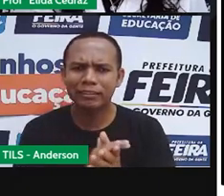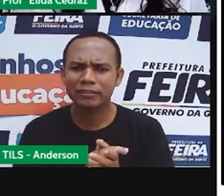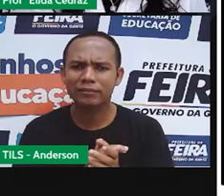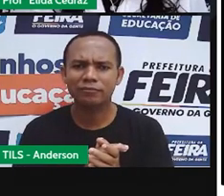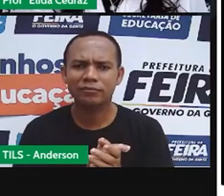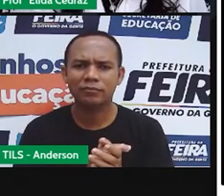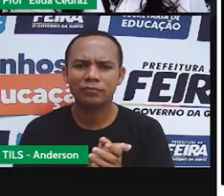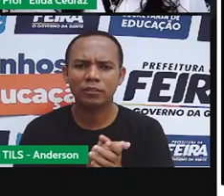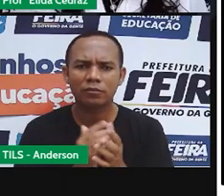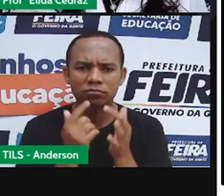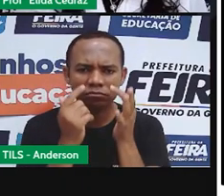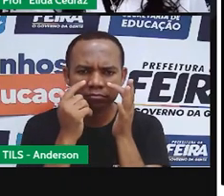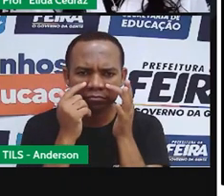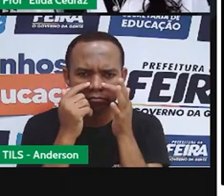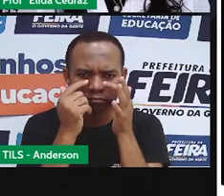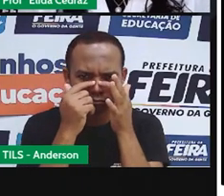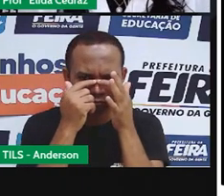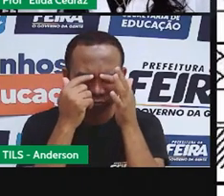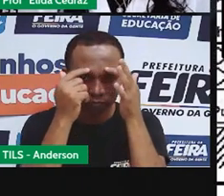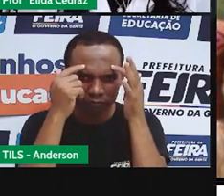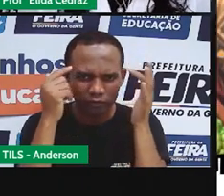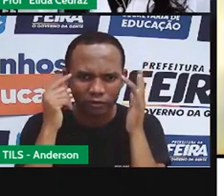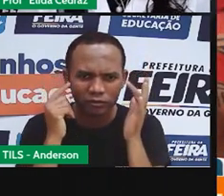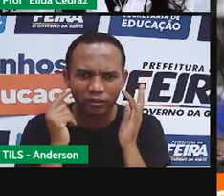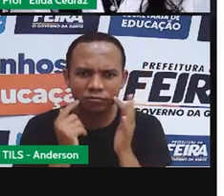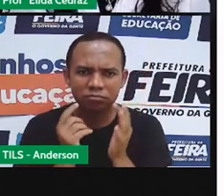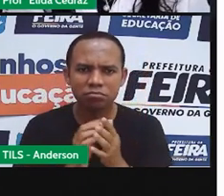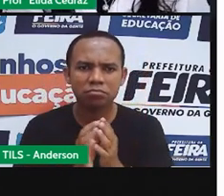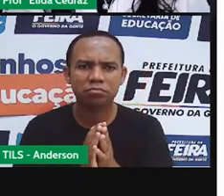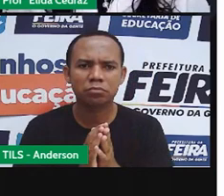gente. Tá vendo?